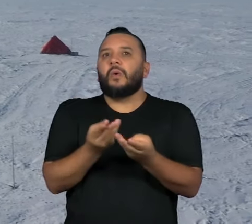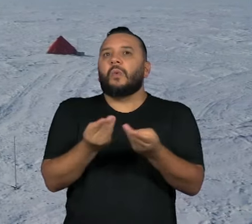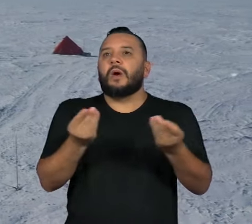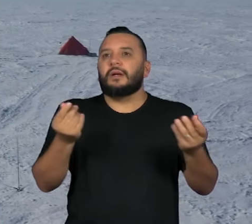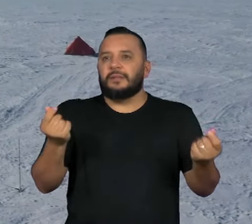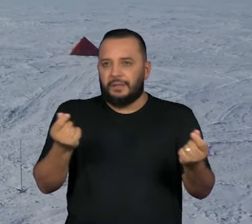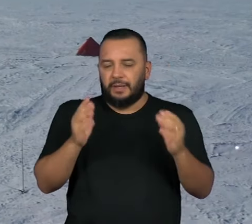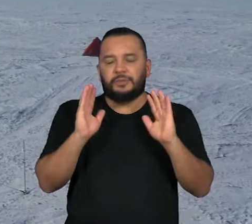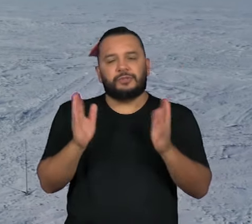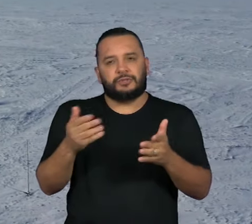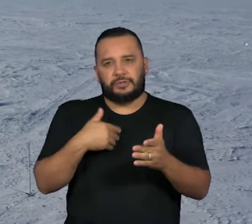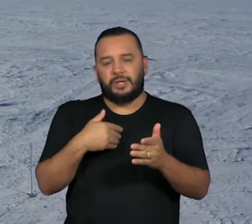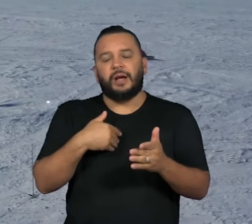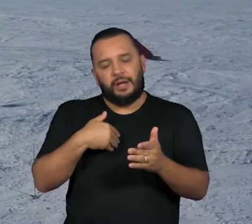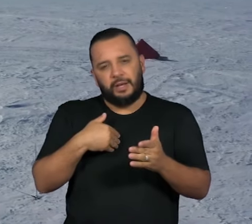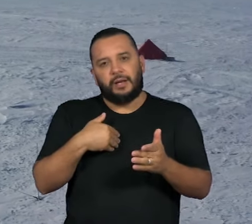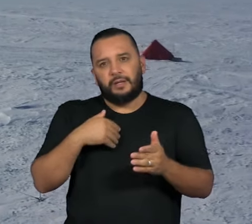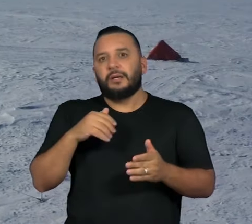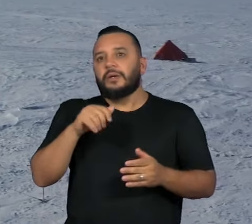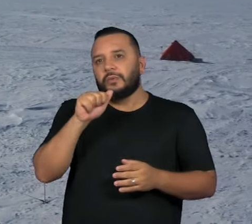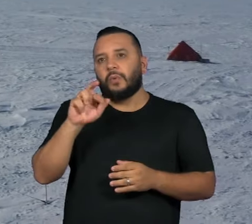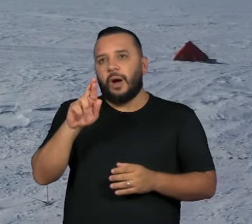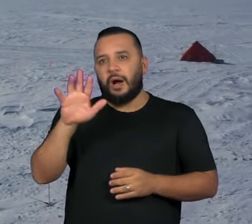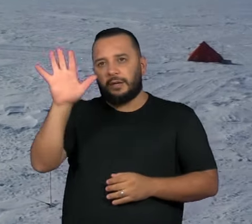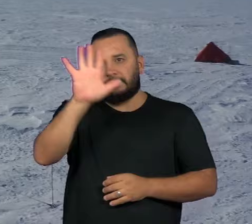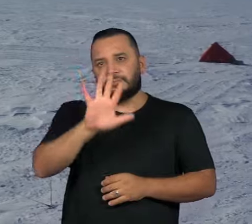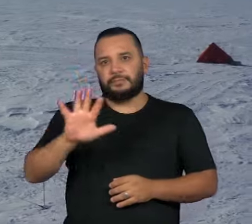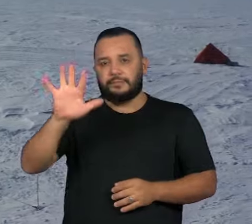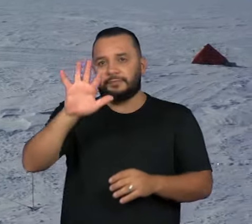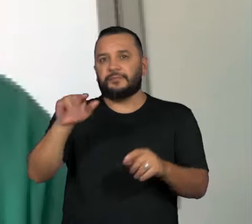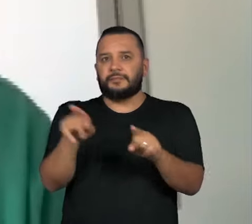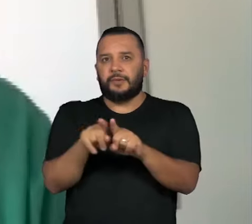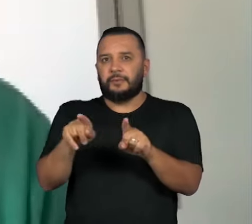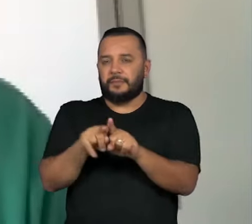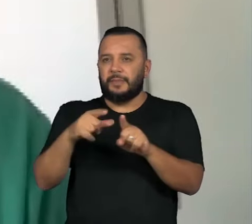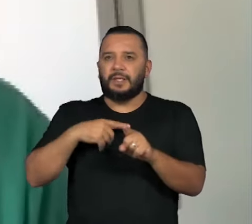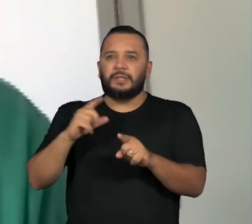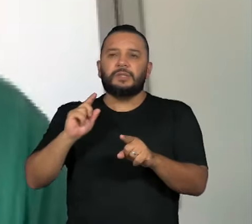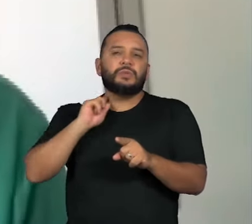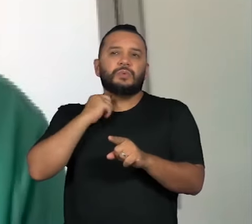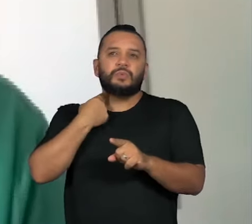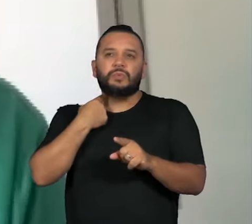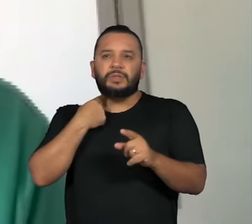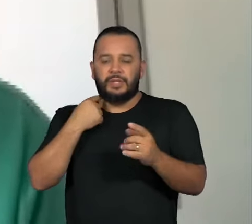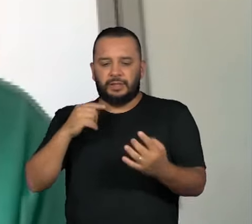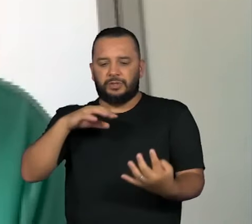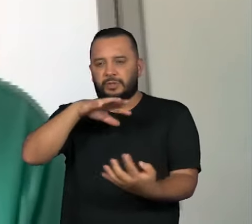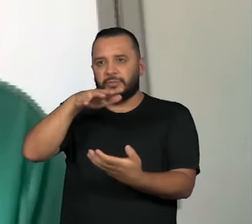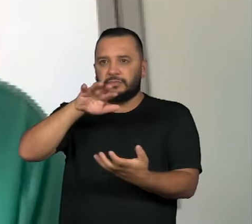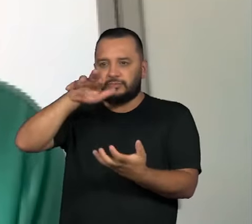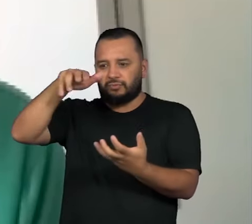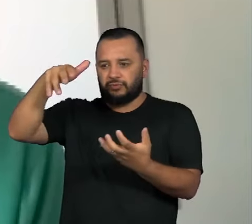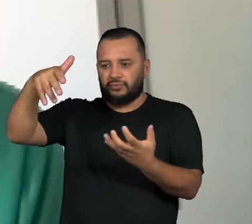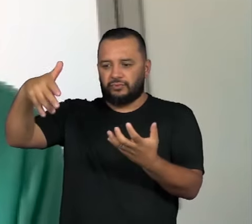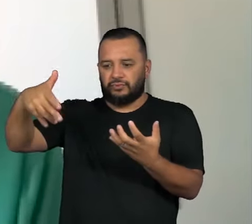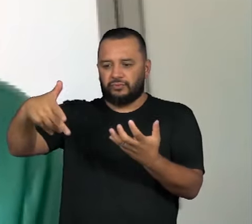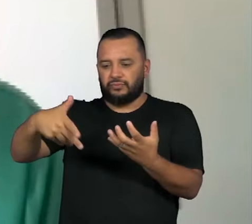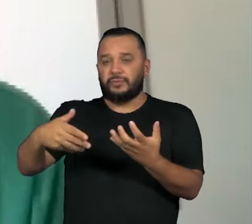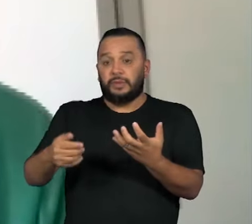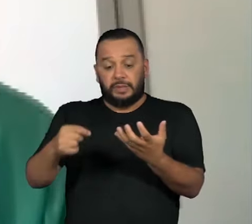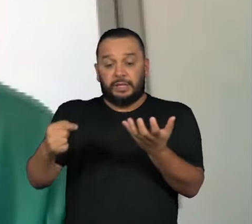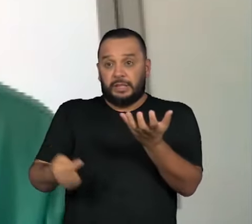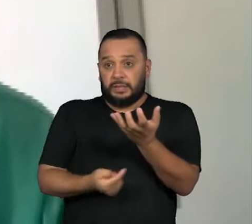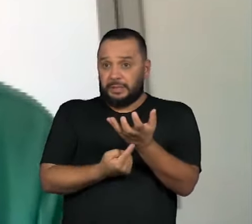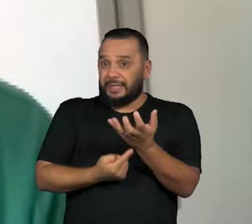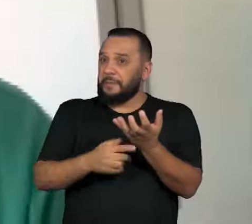transporte de poluentes de outras regiões do planeta para dentro da Antártica, e como a Antártica é o ambiente mais limpo do planeta Terra e